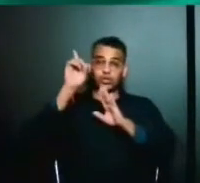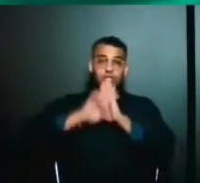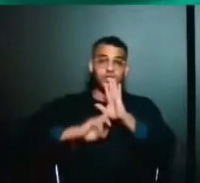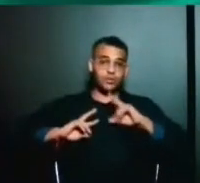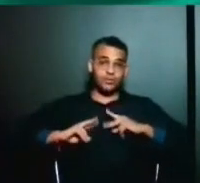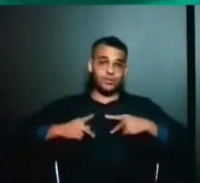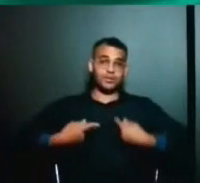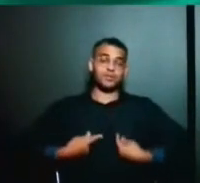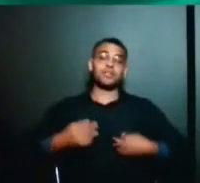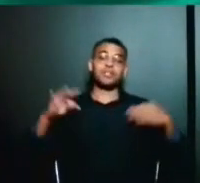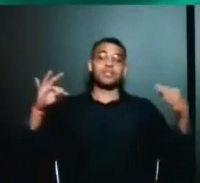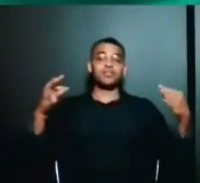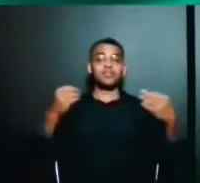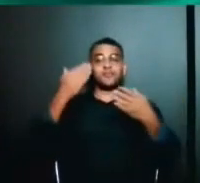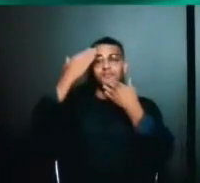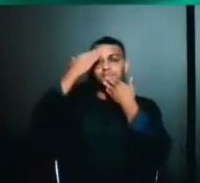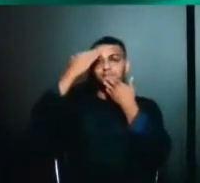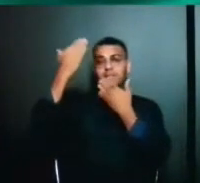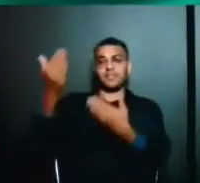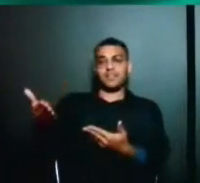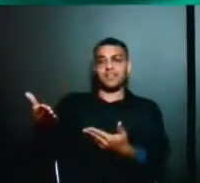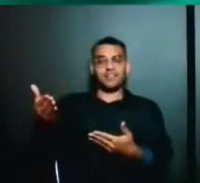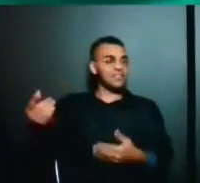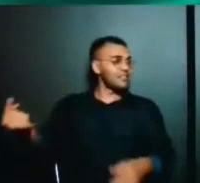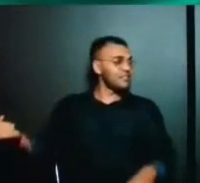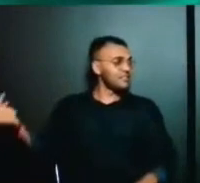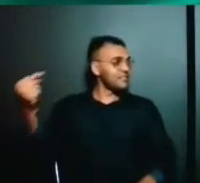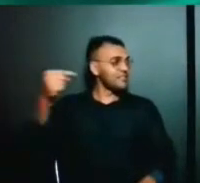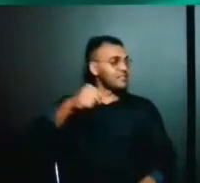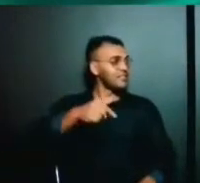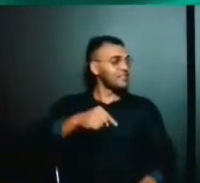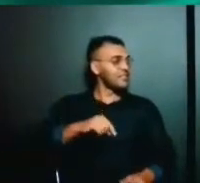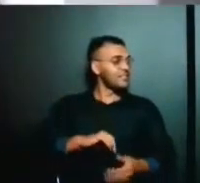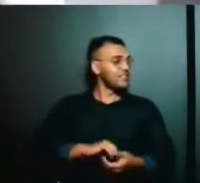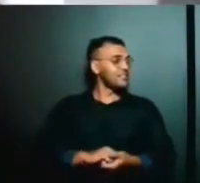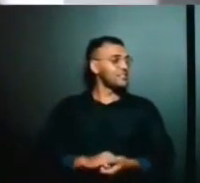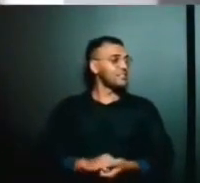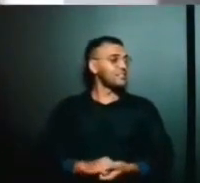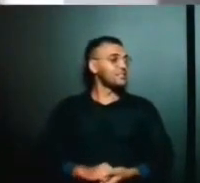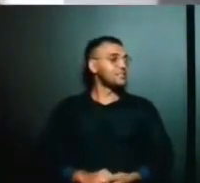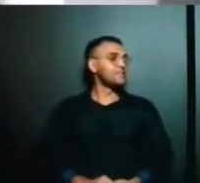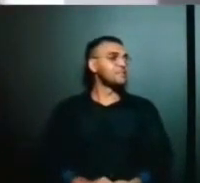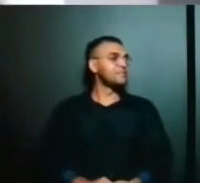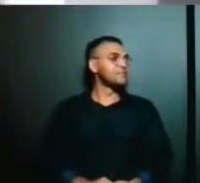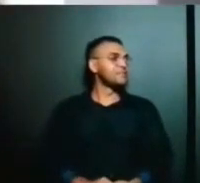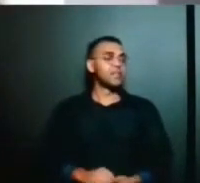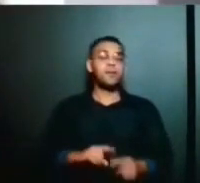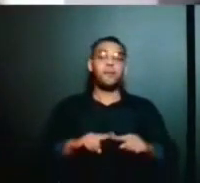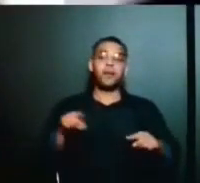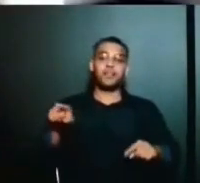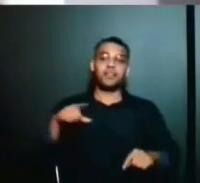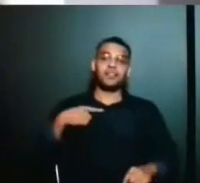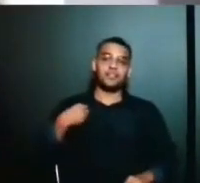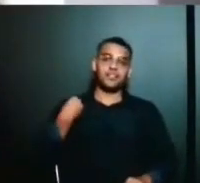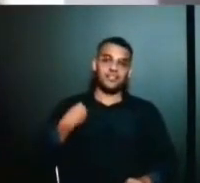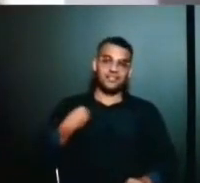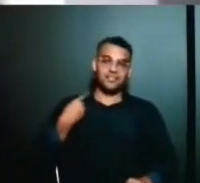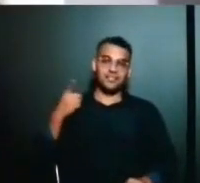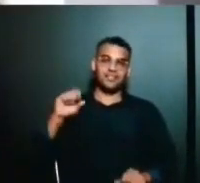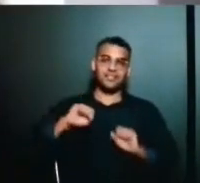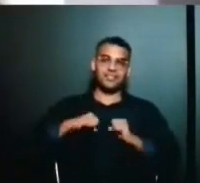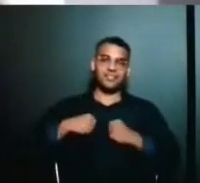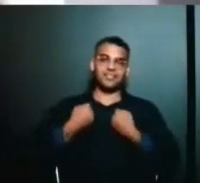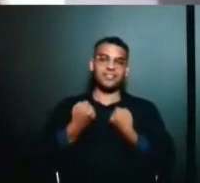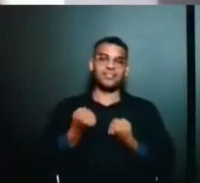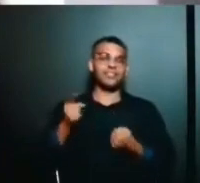Obrigado, ministra, pela presença, tá? Mas a ministra, com tudo isso que ela já passou na vida e que ela defende,